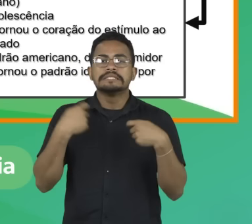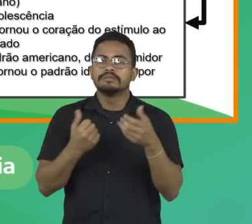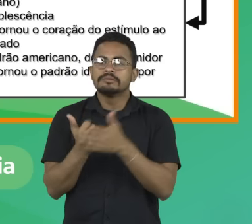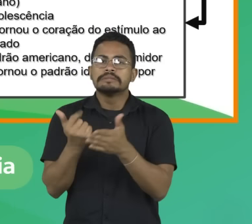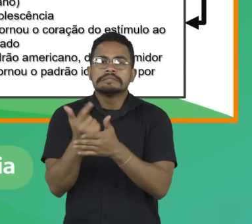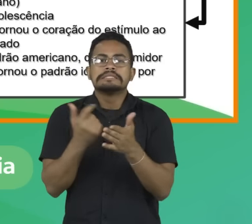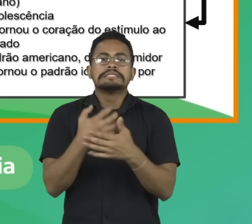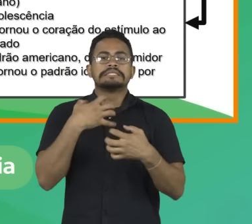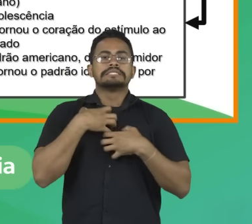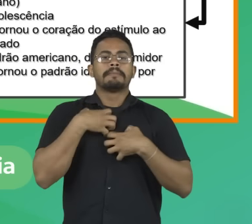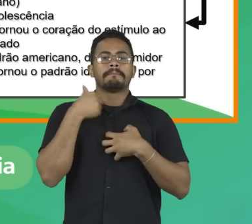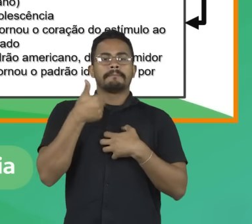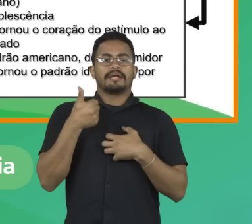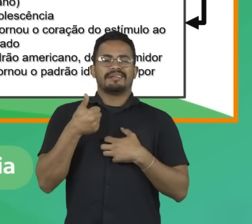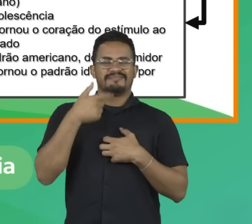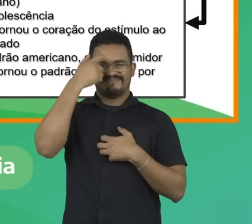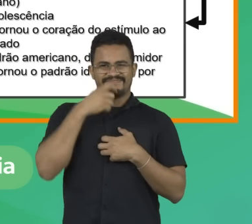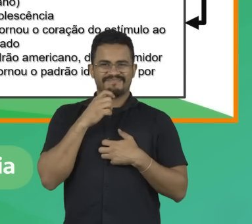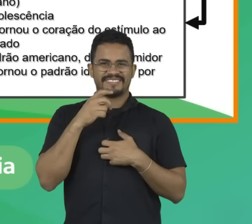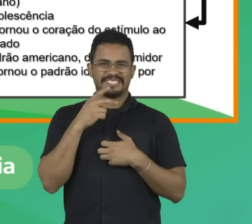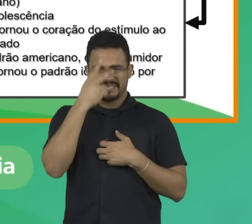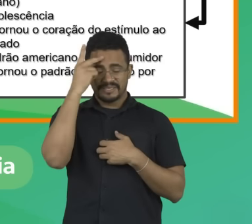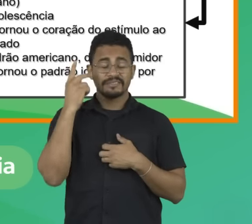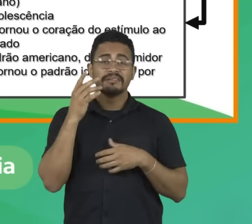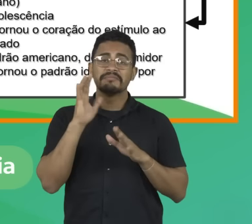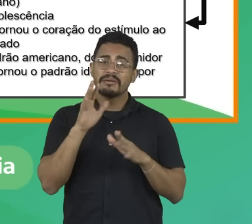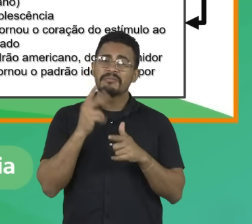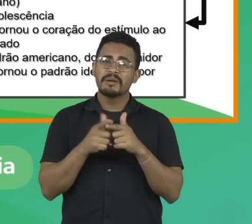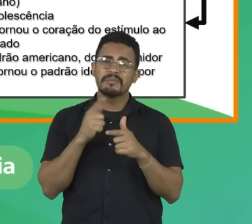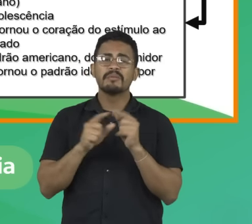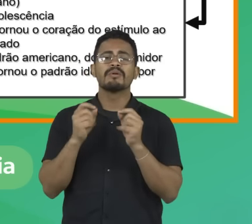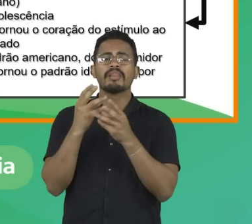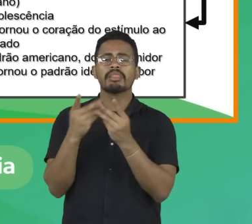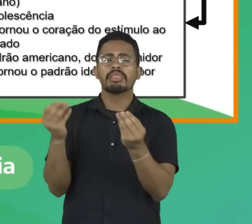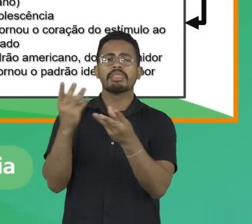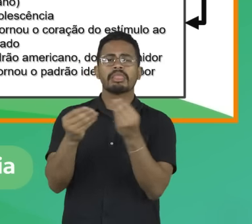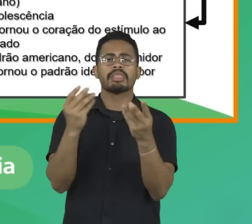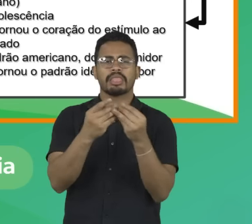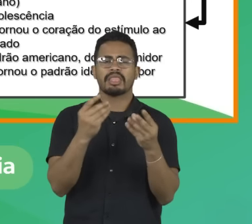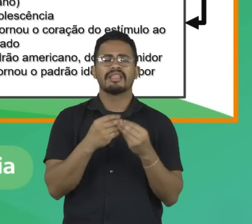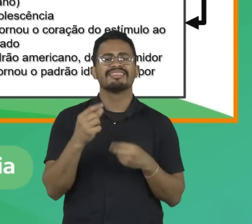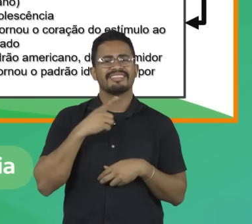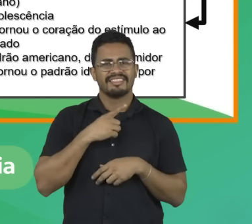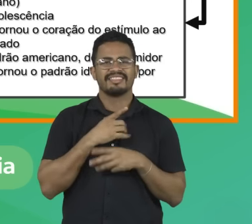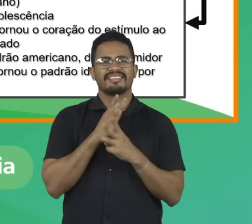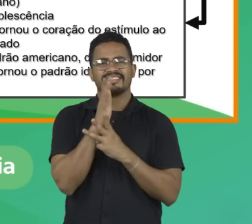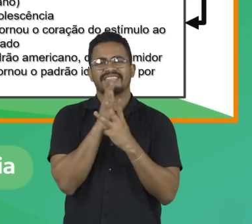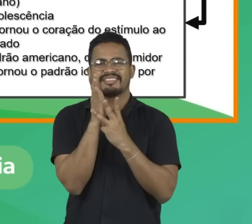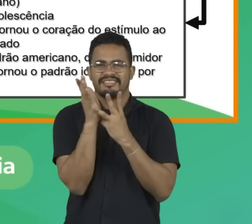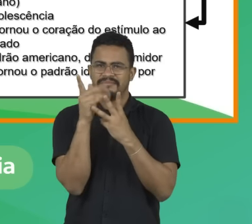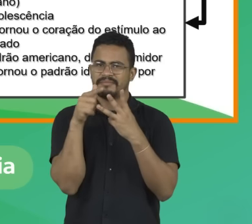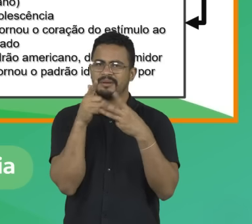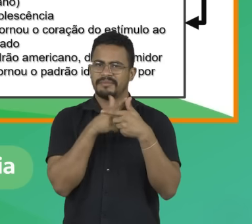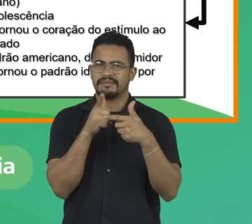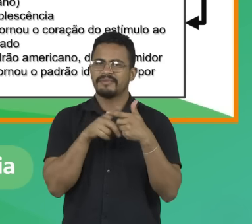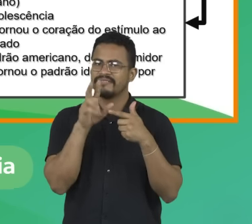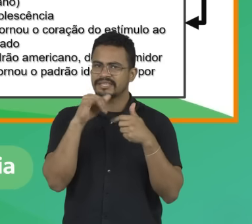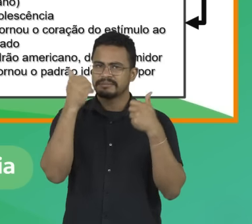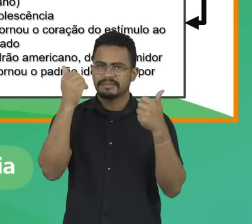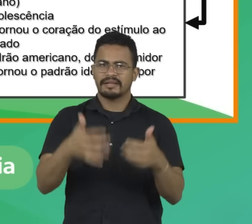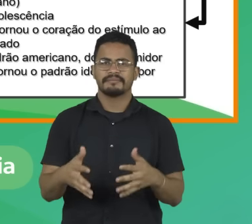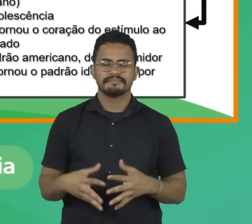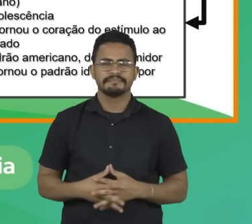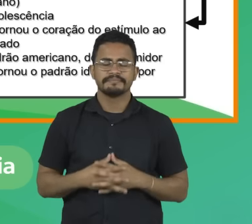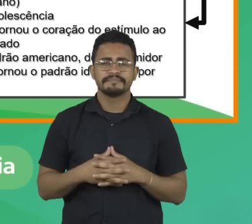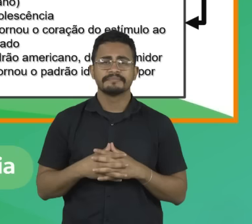pessoa. E o problema dessa obsolescência é que ela traz três vertentes que são muito problemáticas, que eu vou chegar nesse ponto.